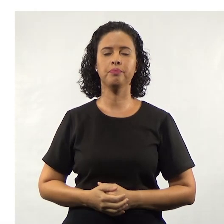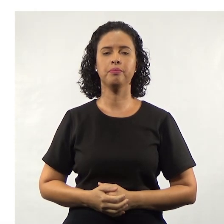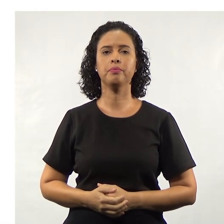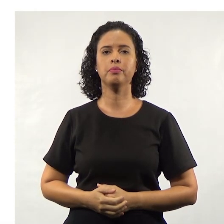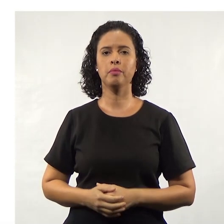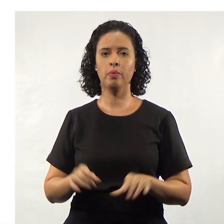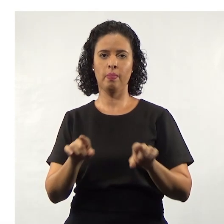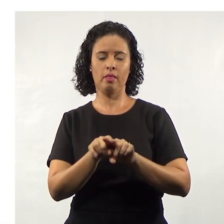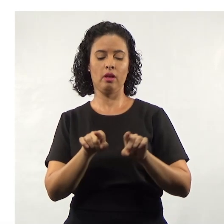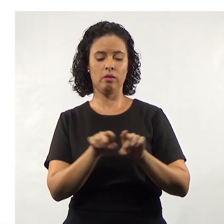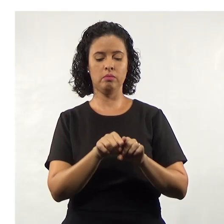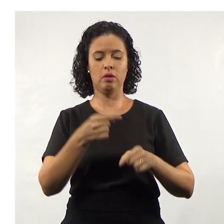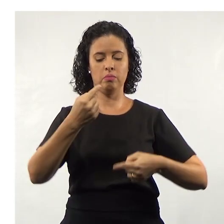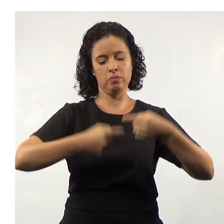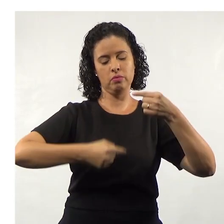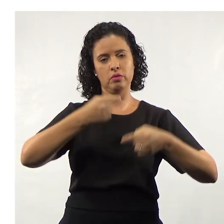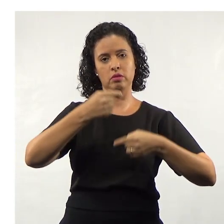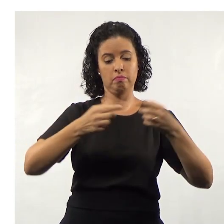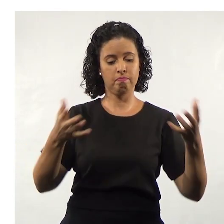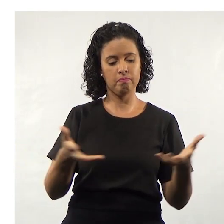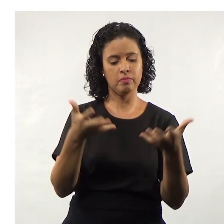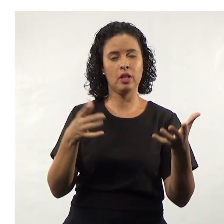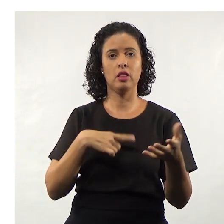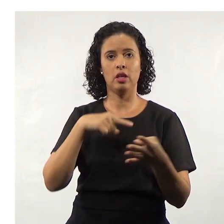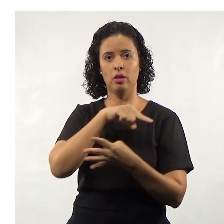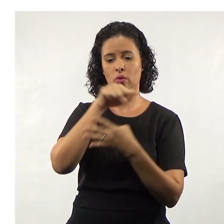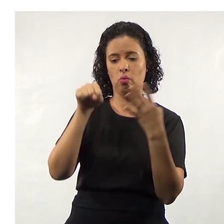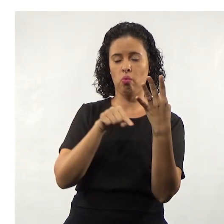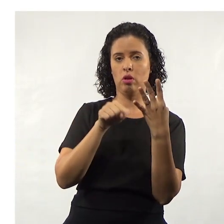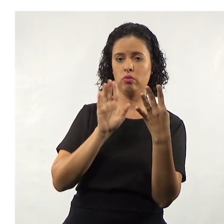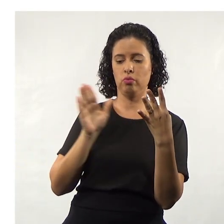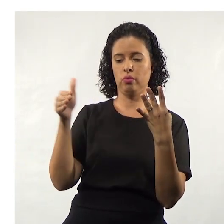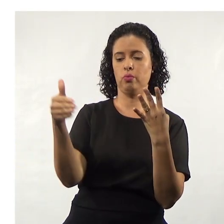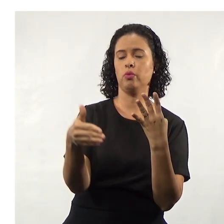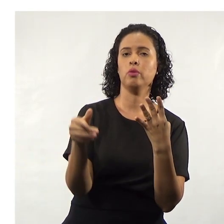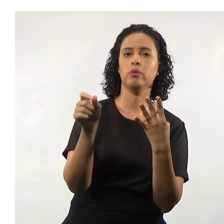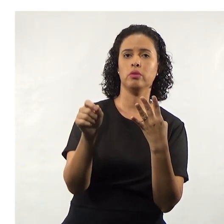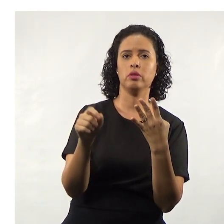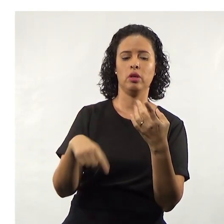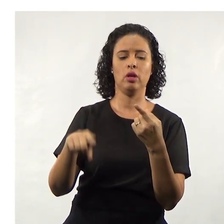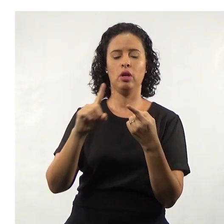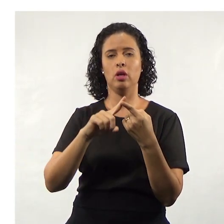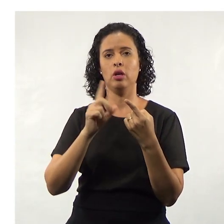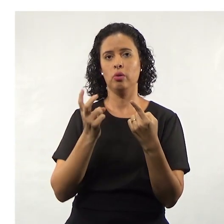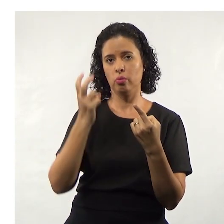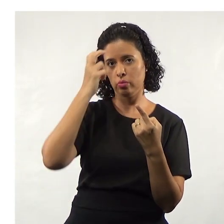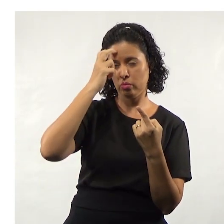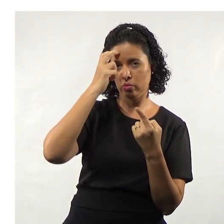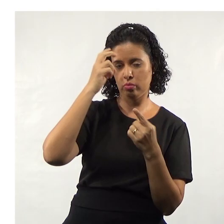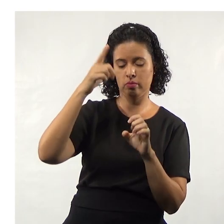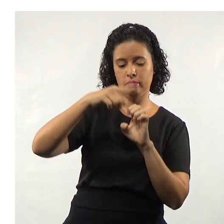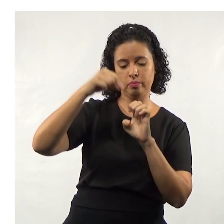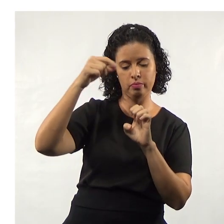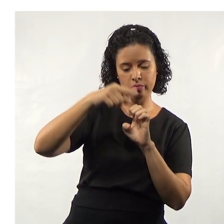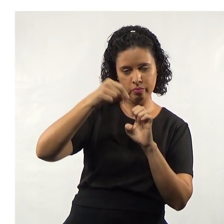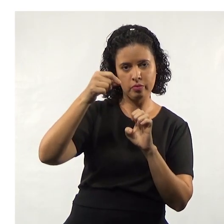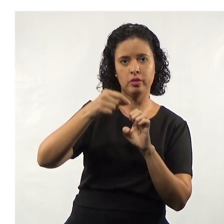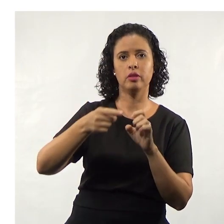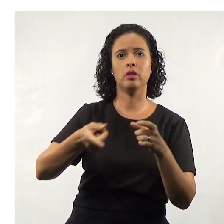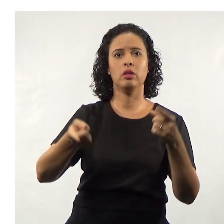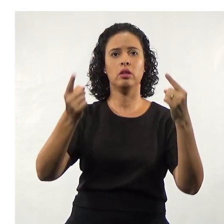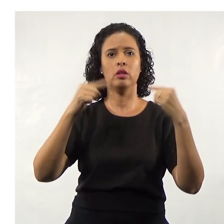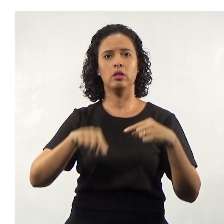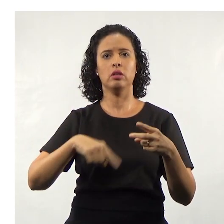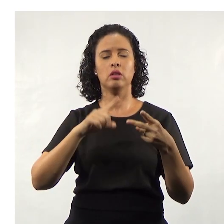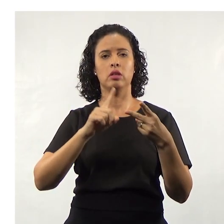de estímulo, temos 4 conjuntos de ações voltadas para tal, ó. Cultura empreendedora e o empreendedorismo,